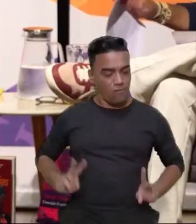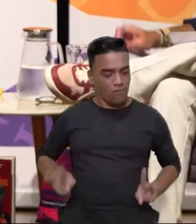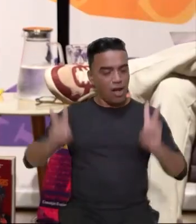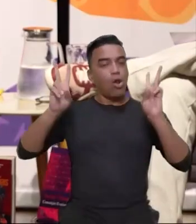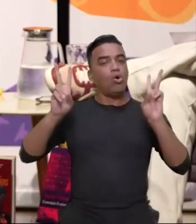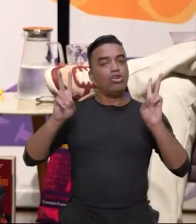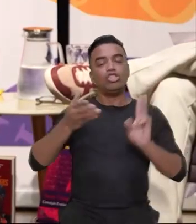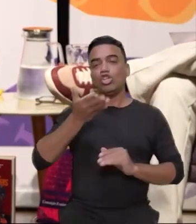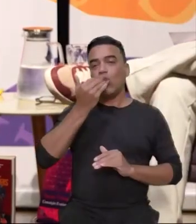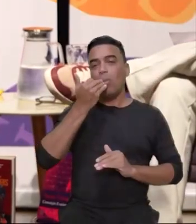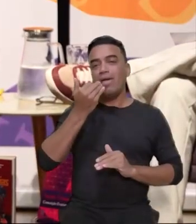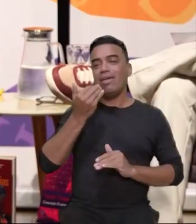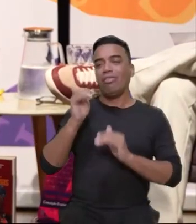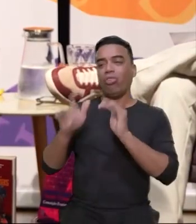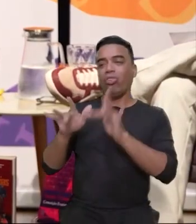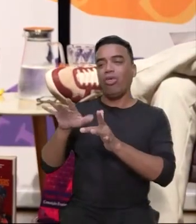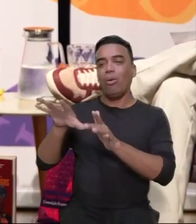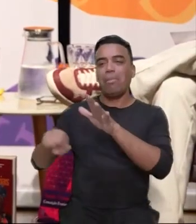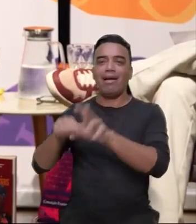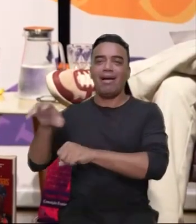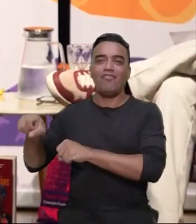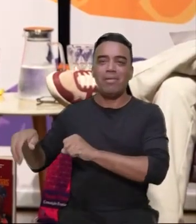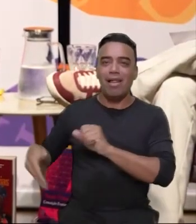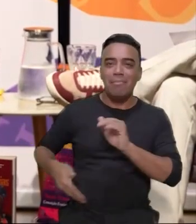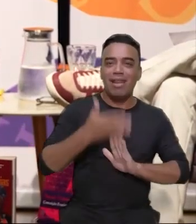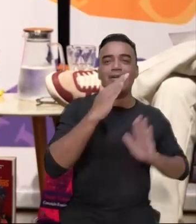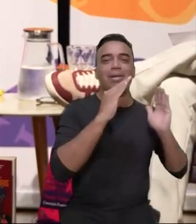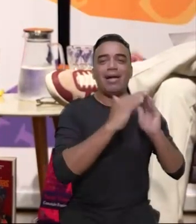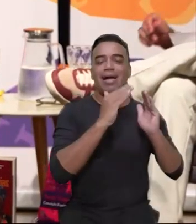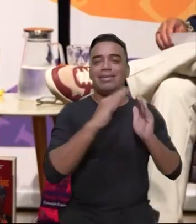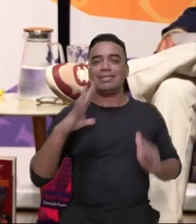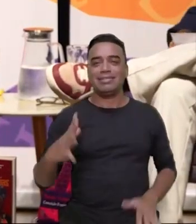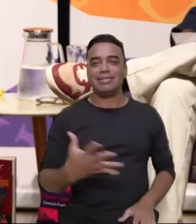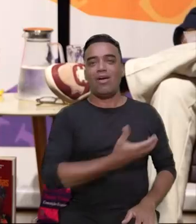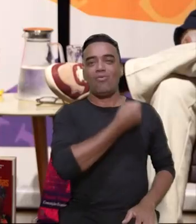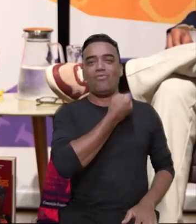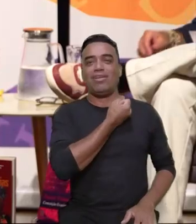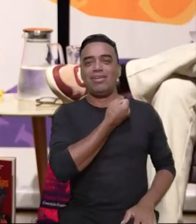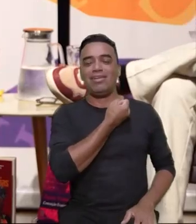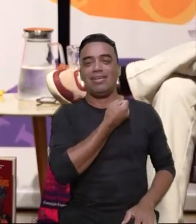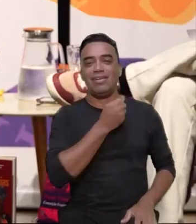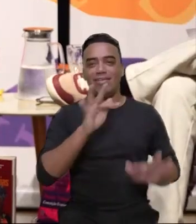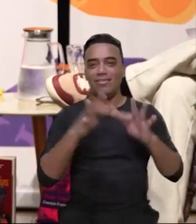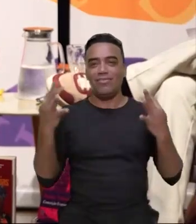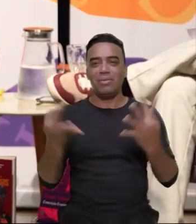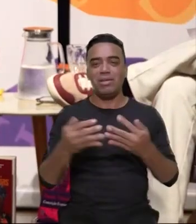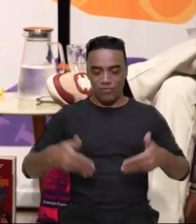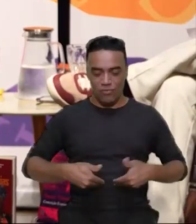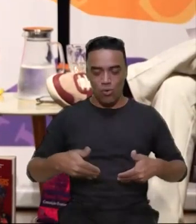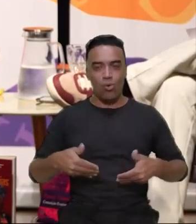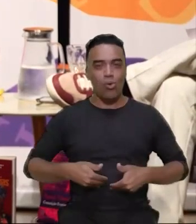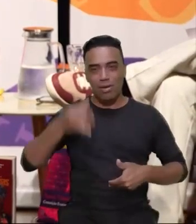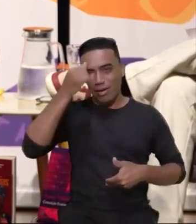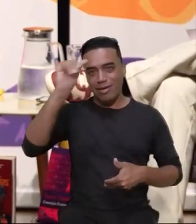resto. Quantas vezes o resto salva as famílias de fome, né?